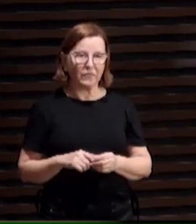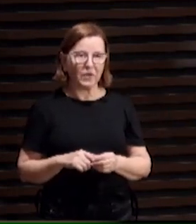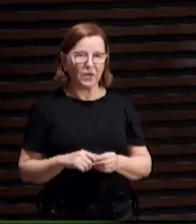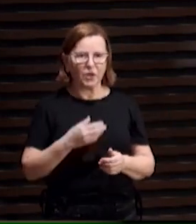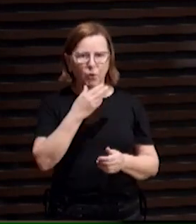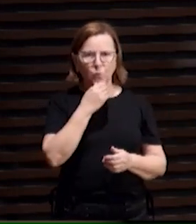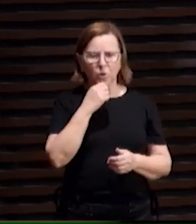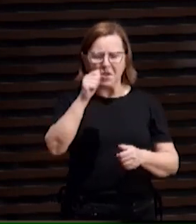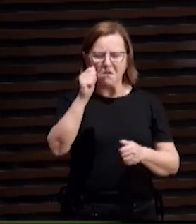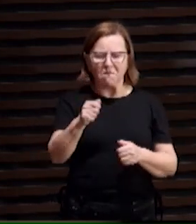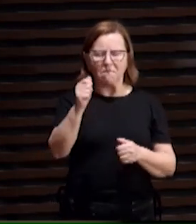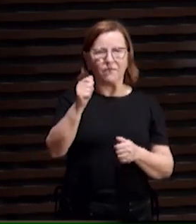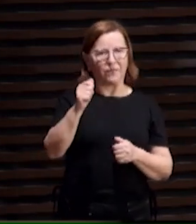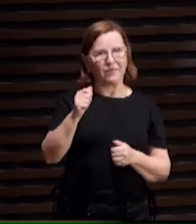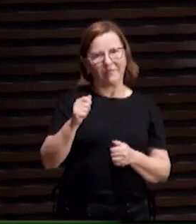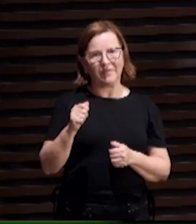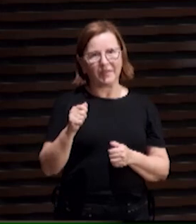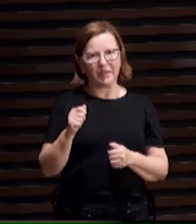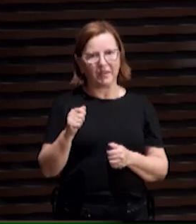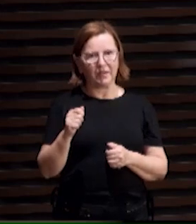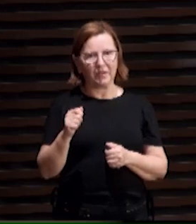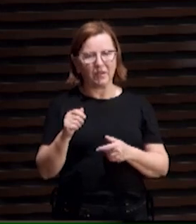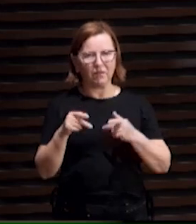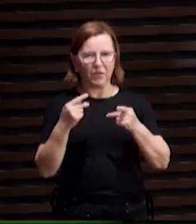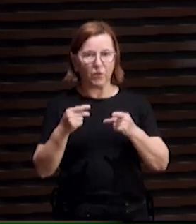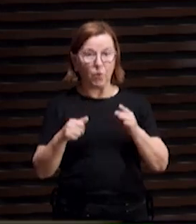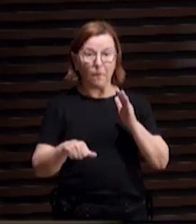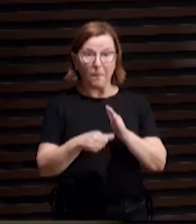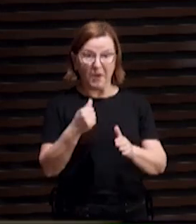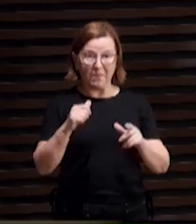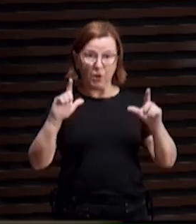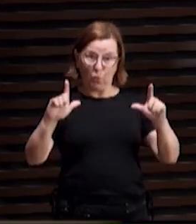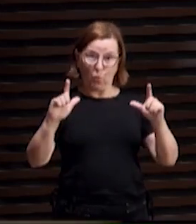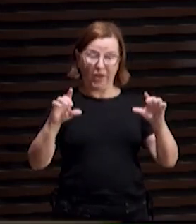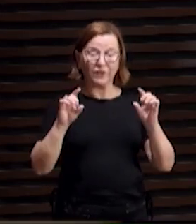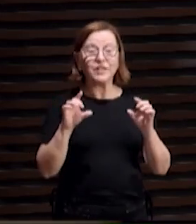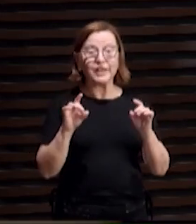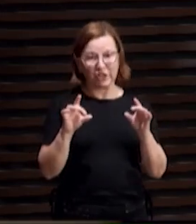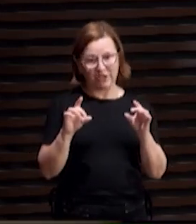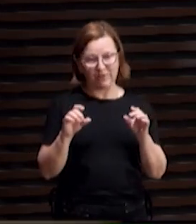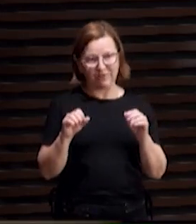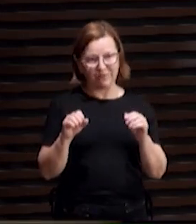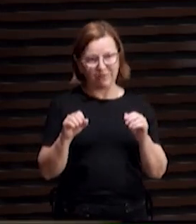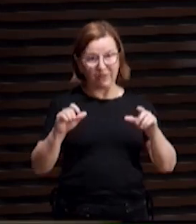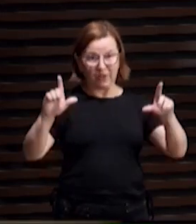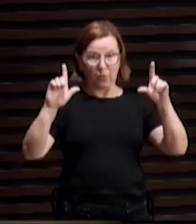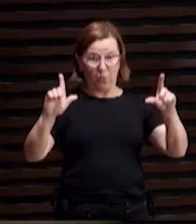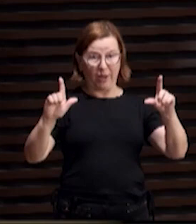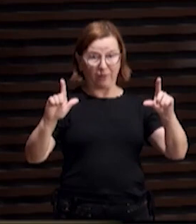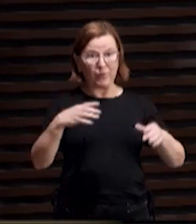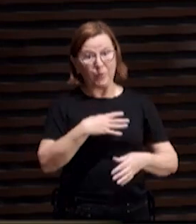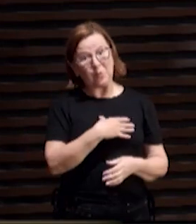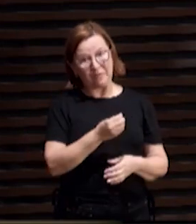leiloeiro, então, abre o testamento e diz: o primeiro quadro a ser vendido é o quadro do filho.